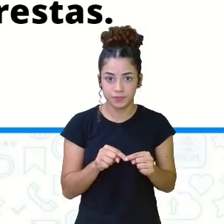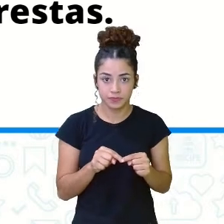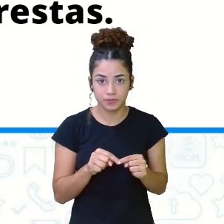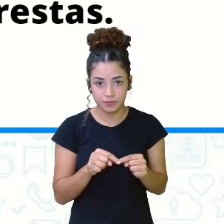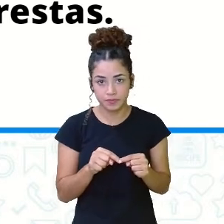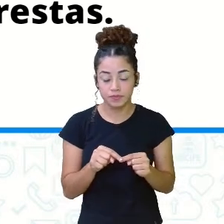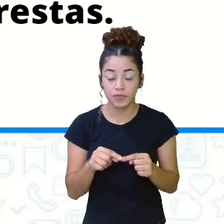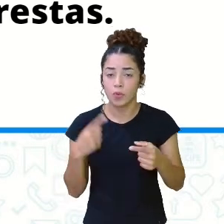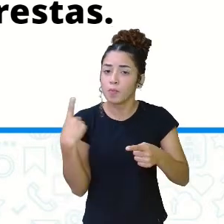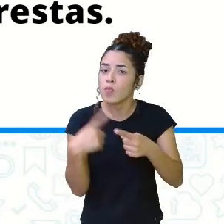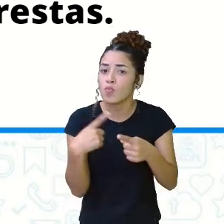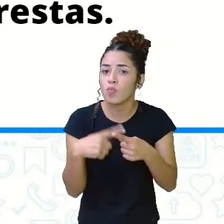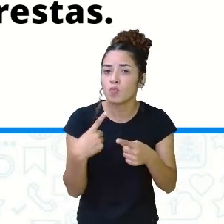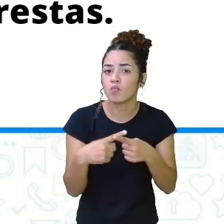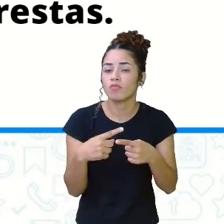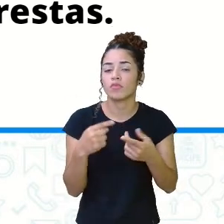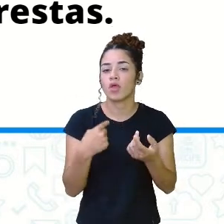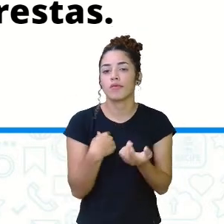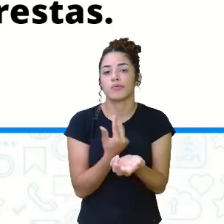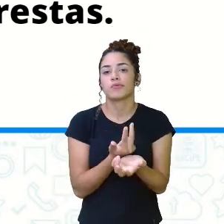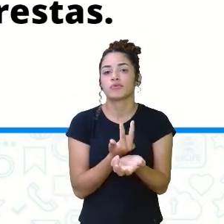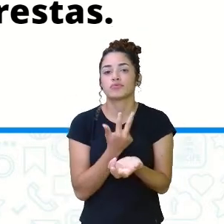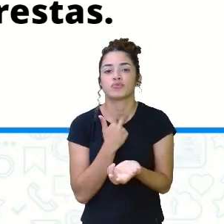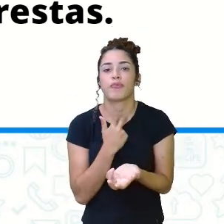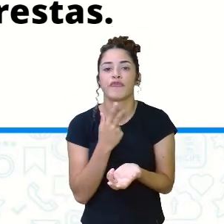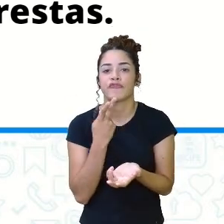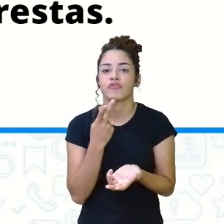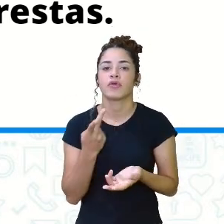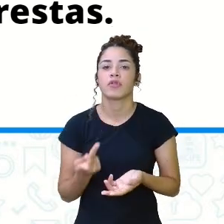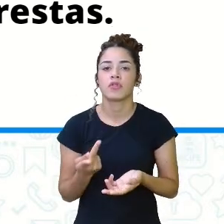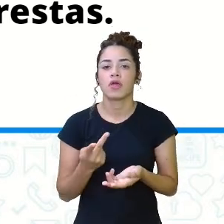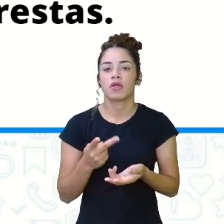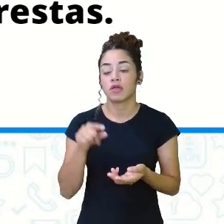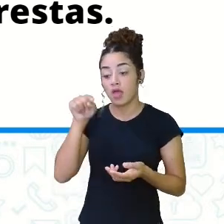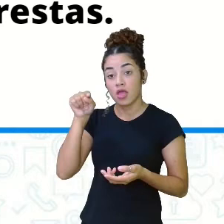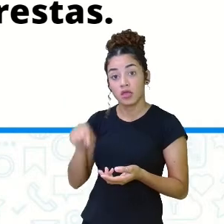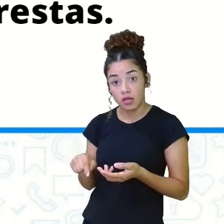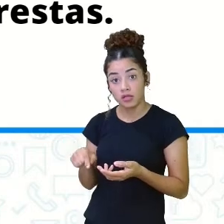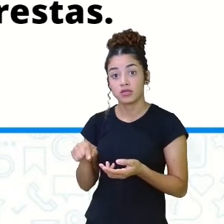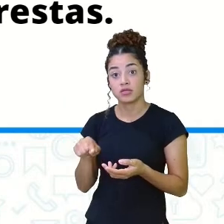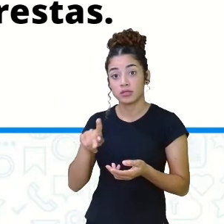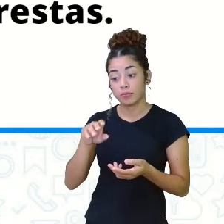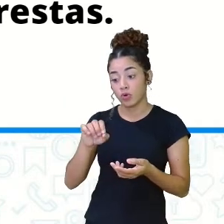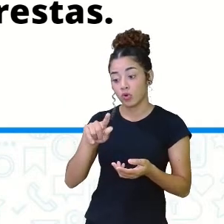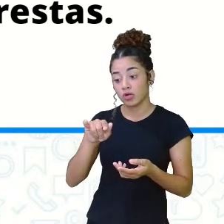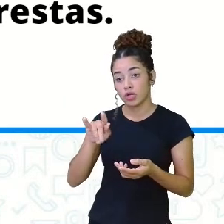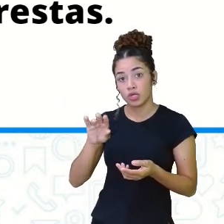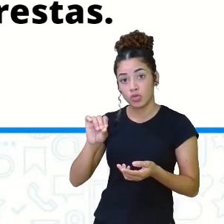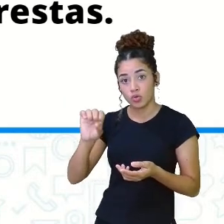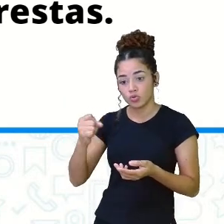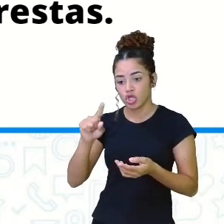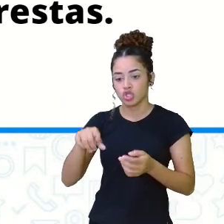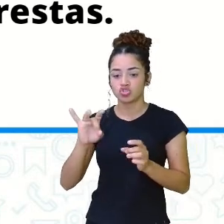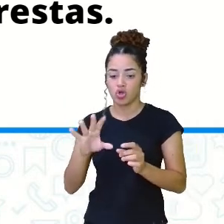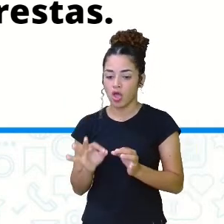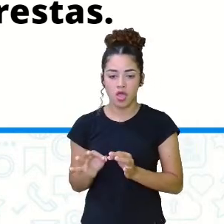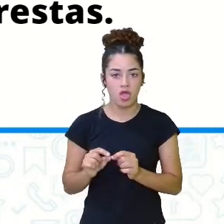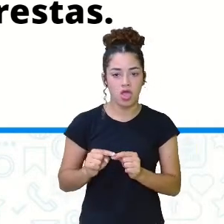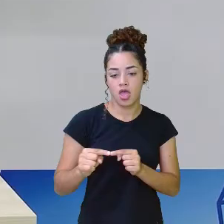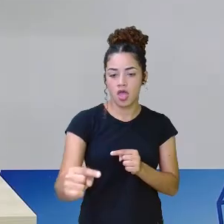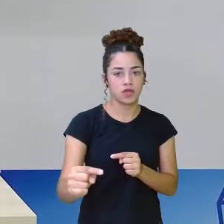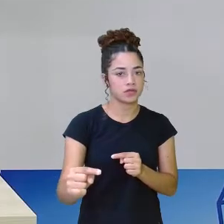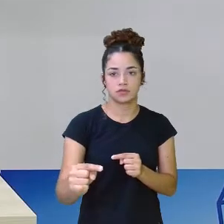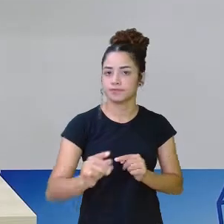fechados. Por quê? Eu não posso dizer que um polígono é feito só por segmento de reta. Eu